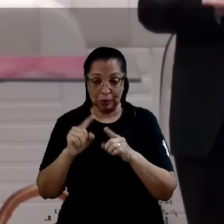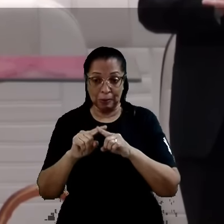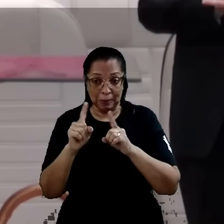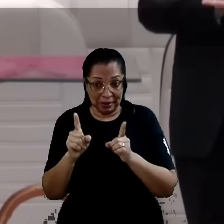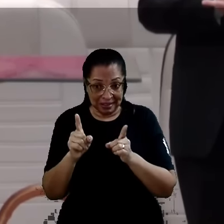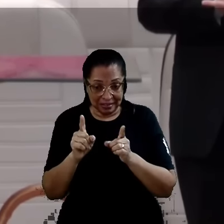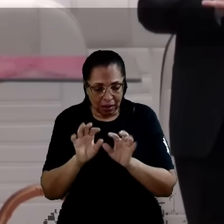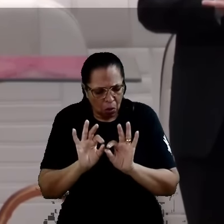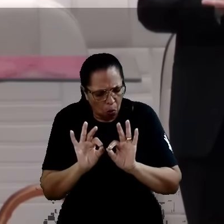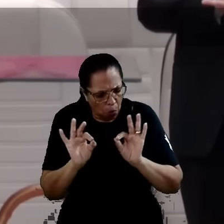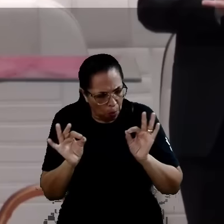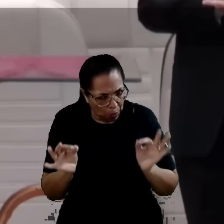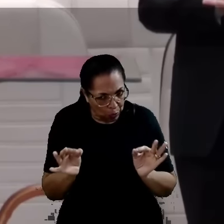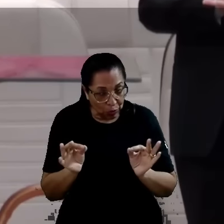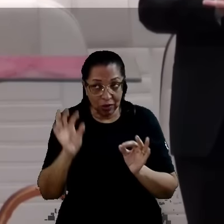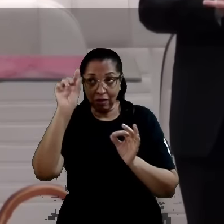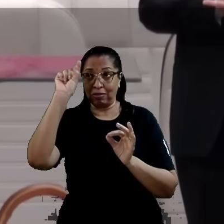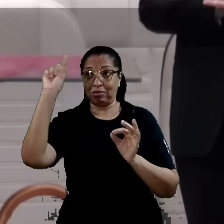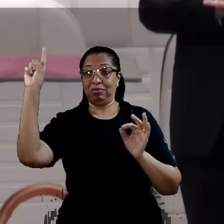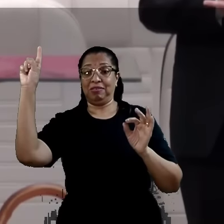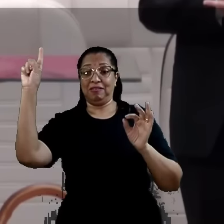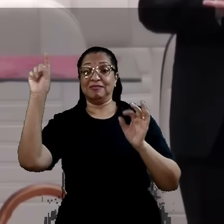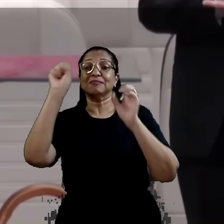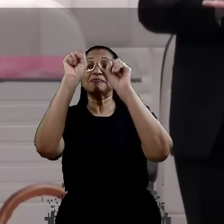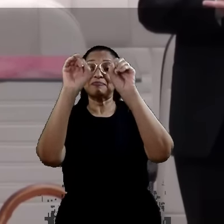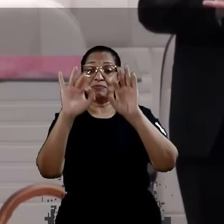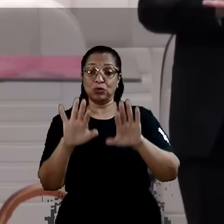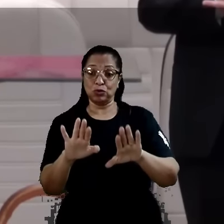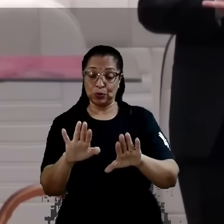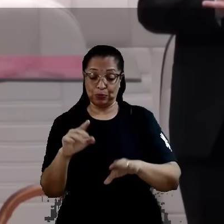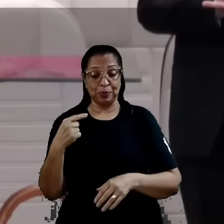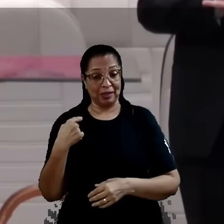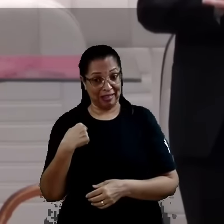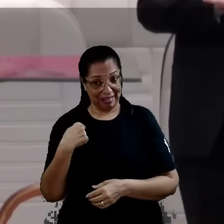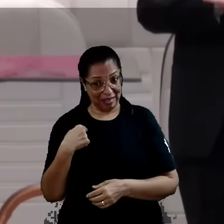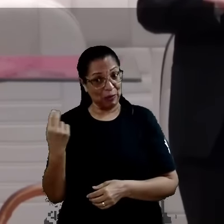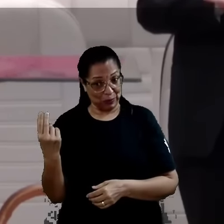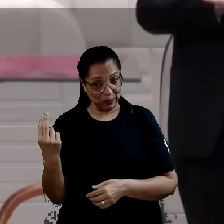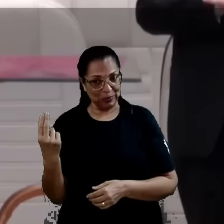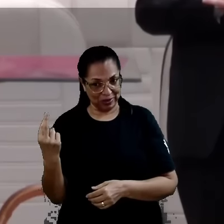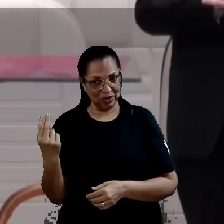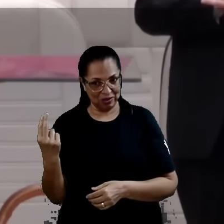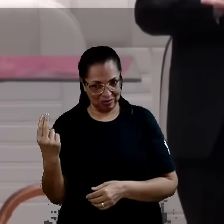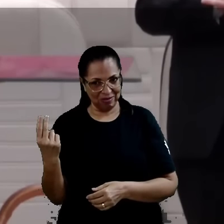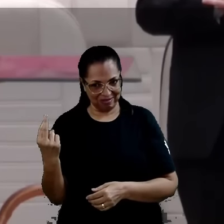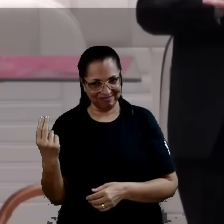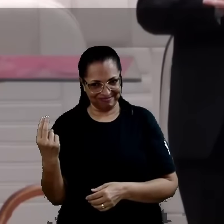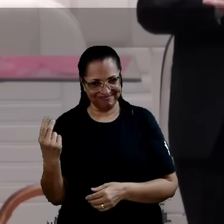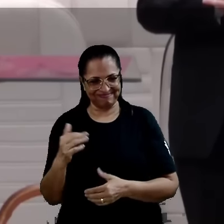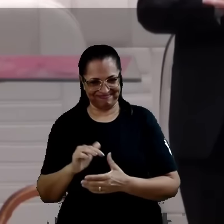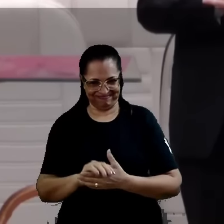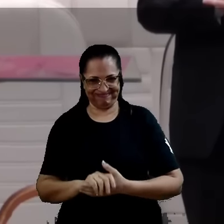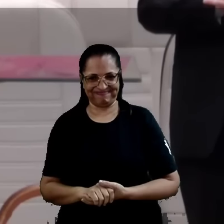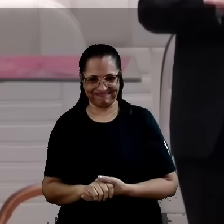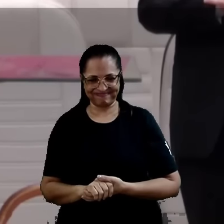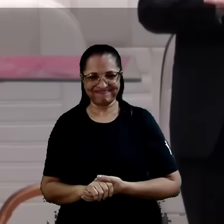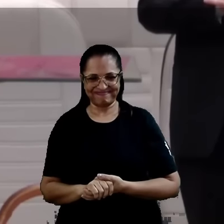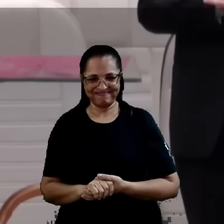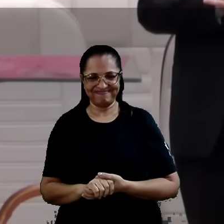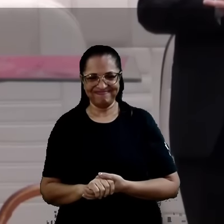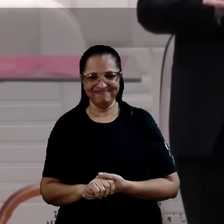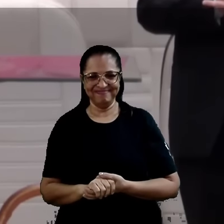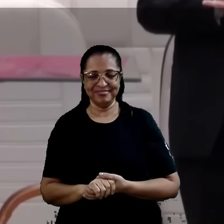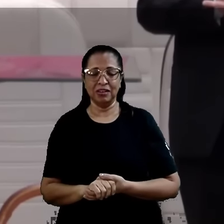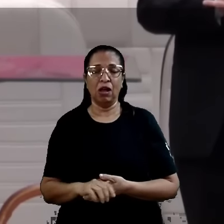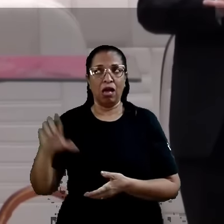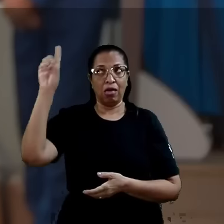recebeu e quem tem humildade come das migalhas que caem da mesa mas tem posse da resposta